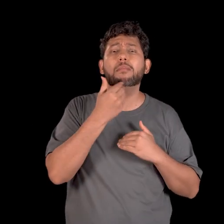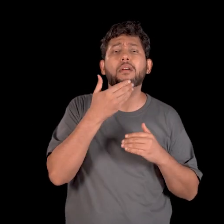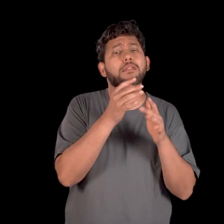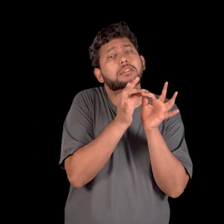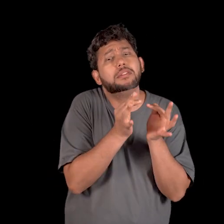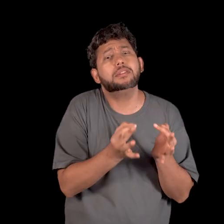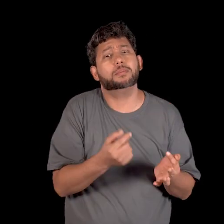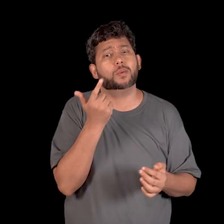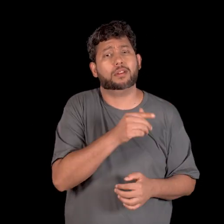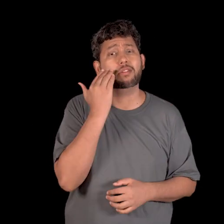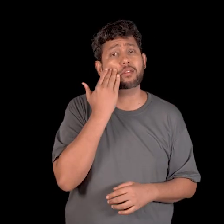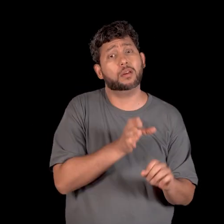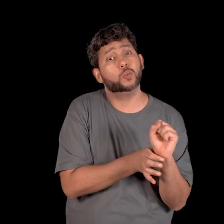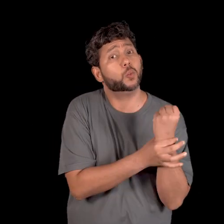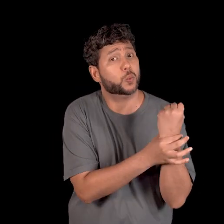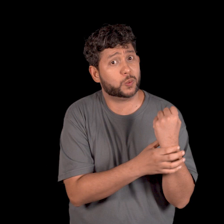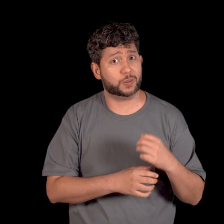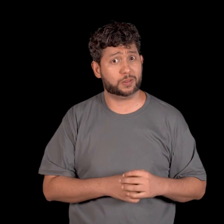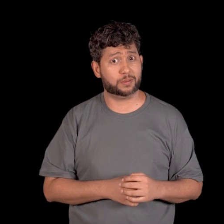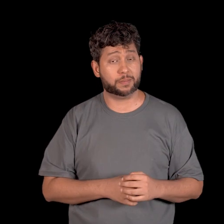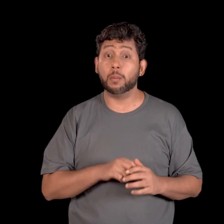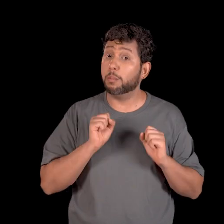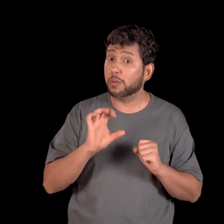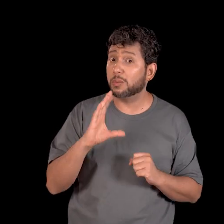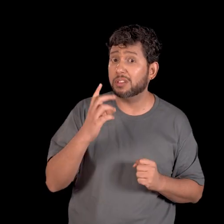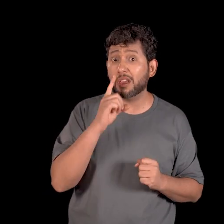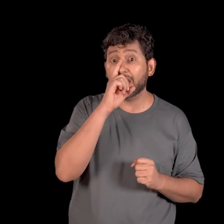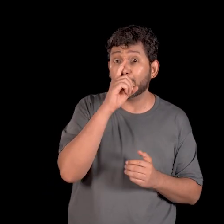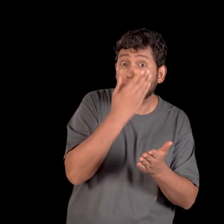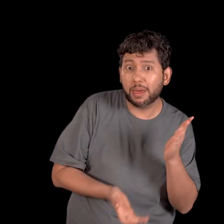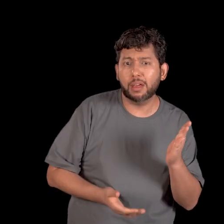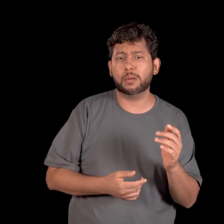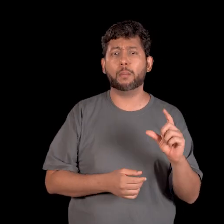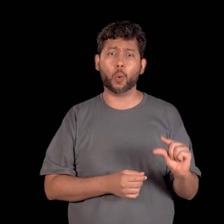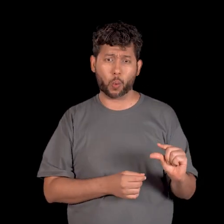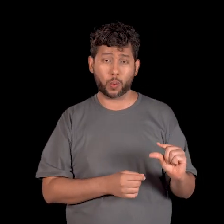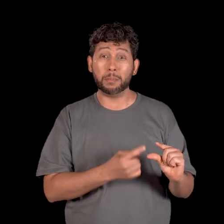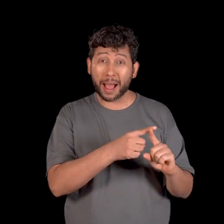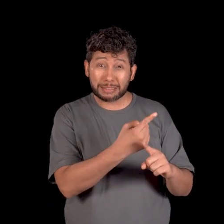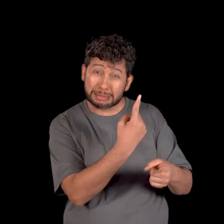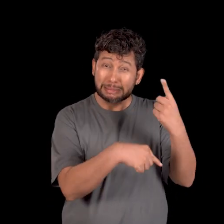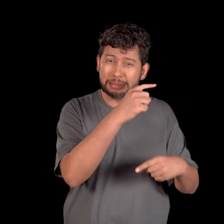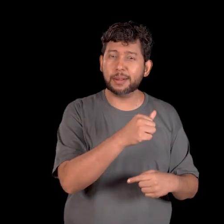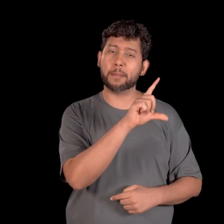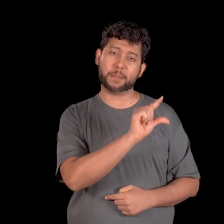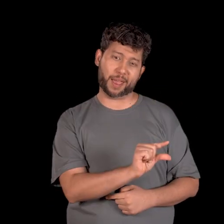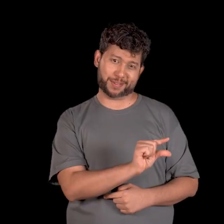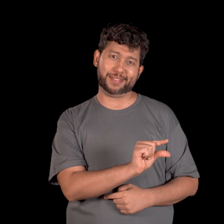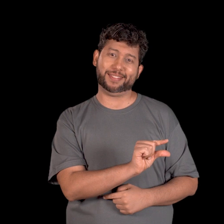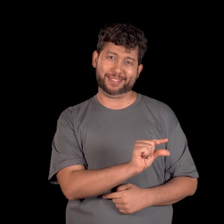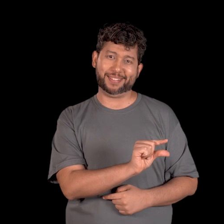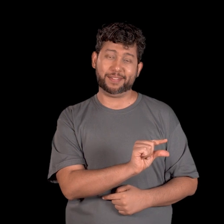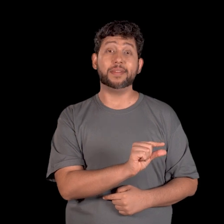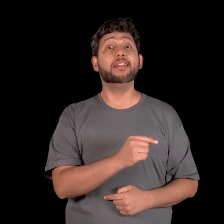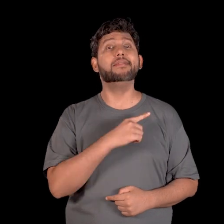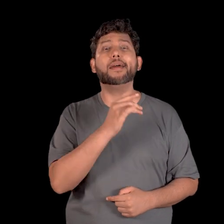em renda fixa são os mais simples de entender e prever, e considerados os mais seguros. O risco de perdas é pequeno, mas